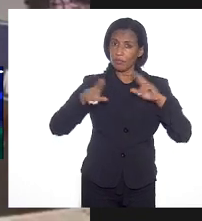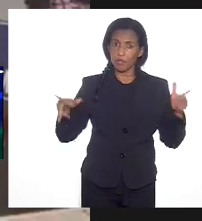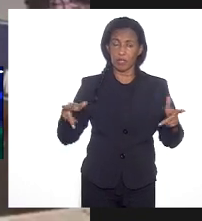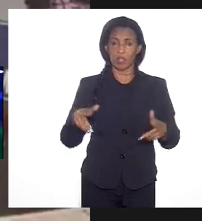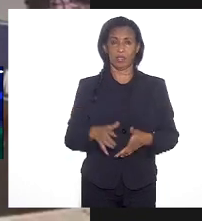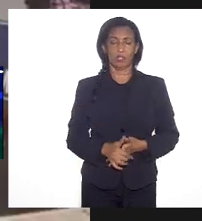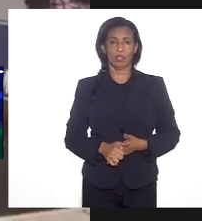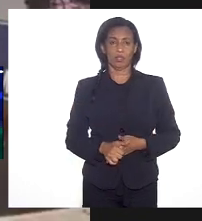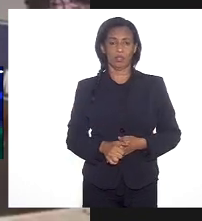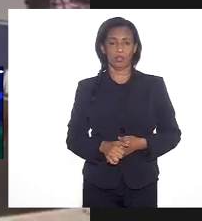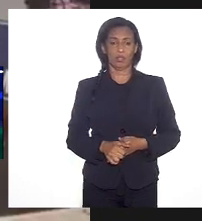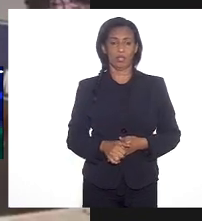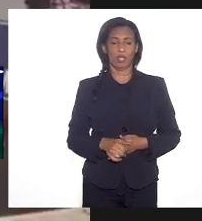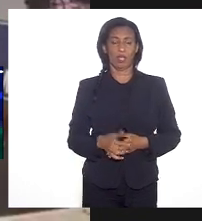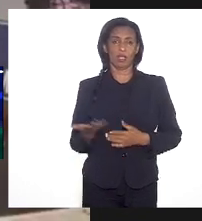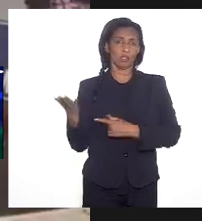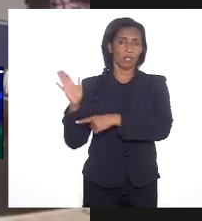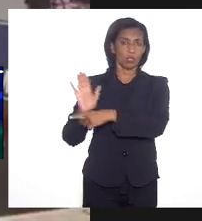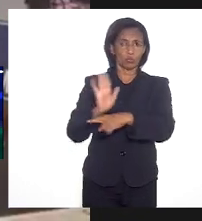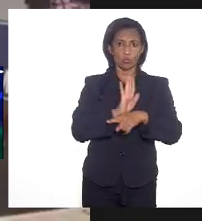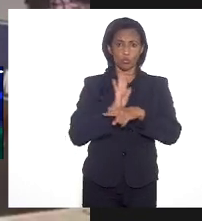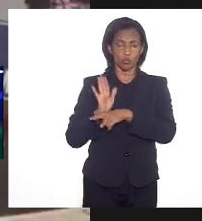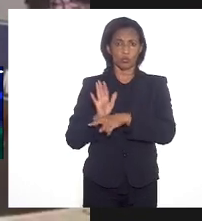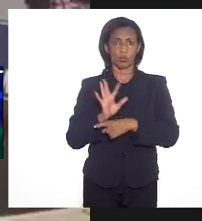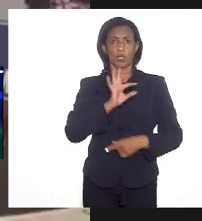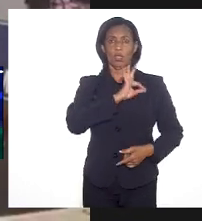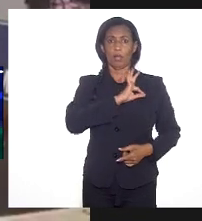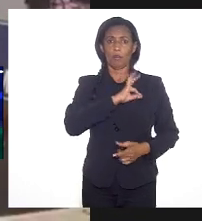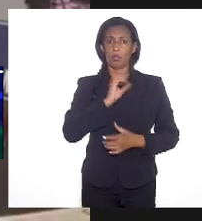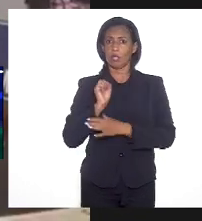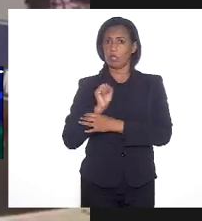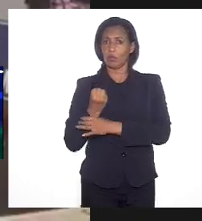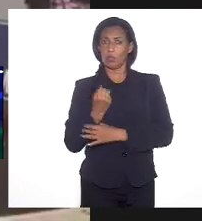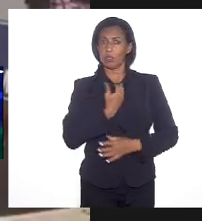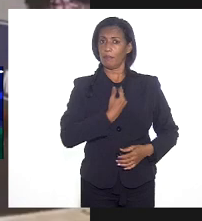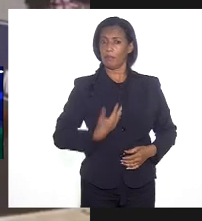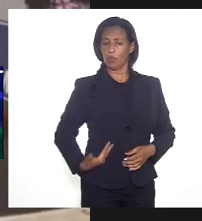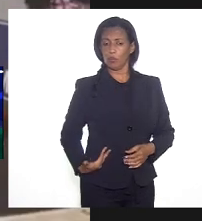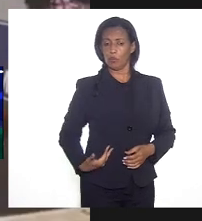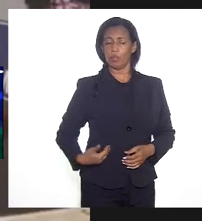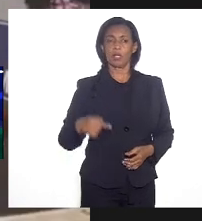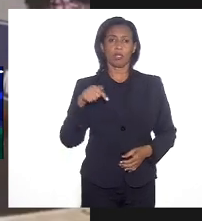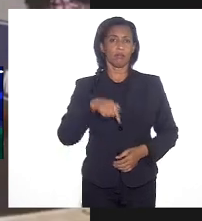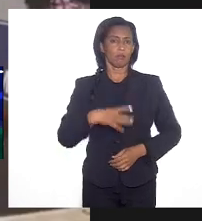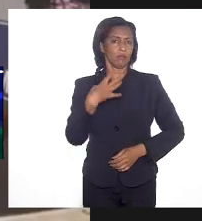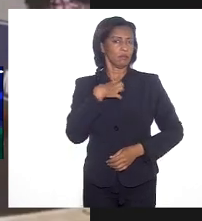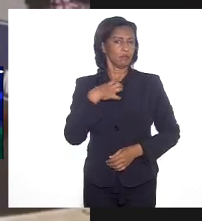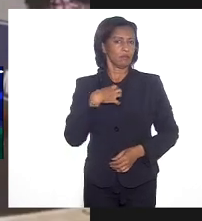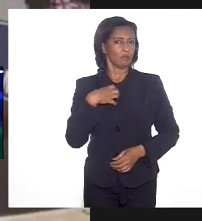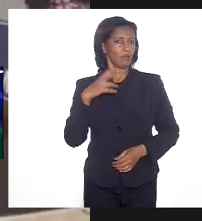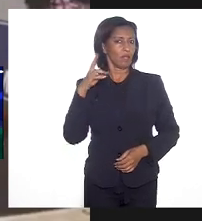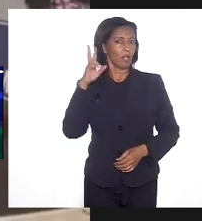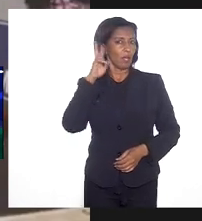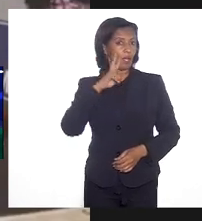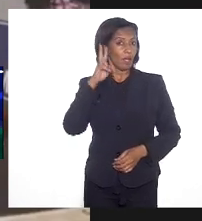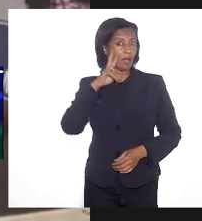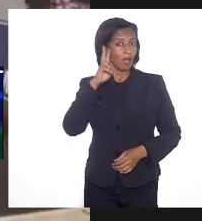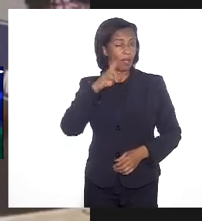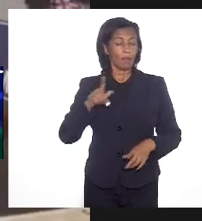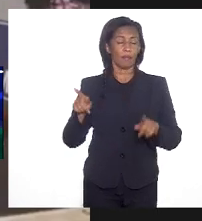as atribuições da polícia na segurança pública e, nesse sentido, lembrar